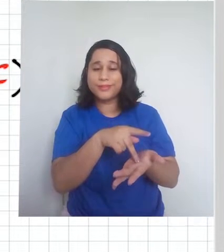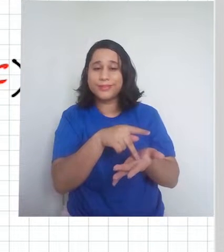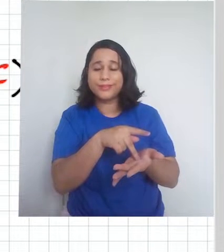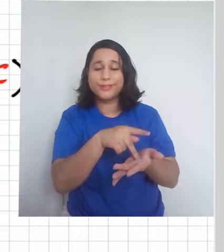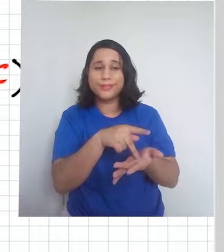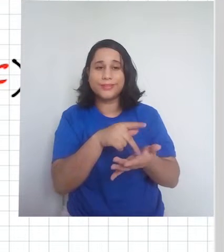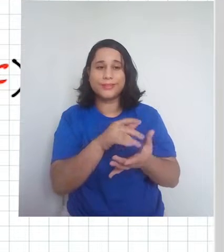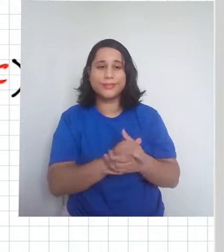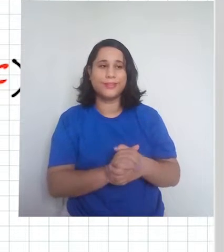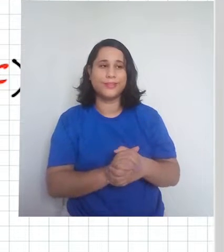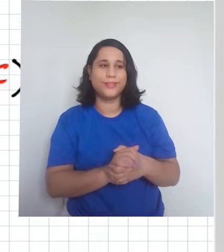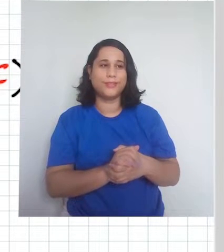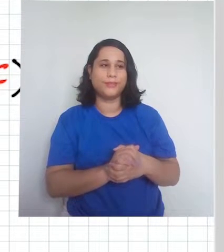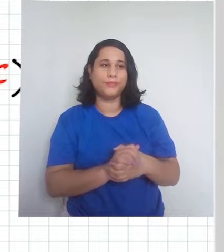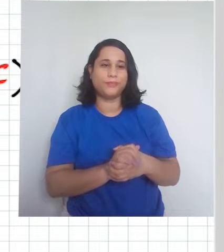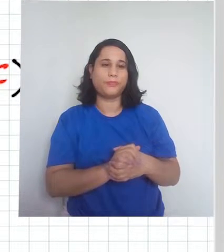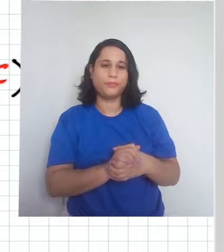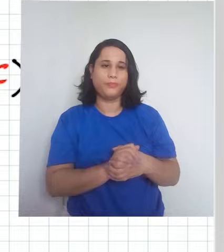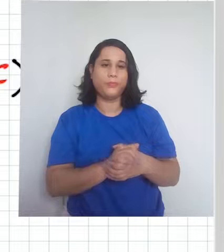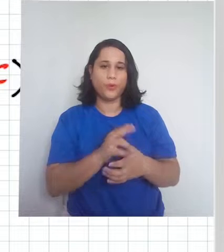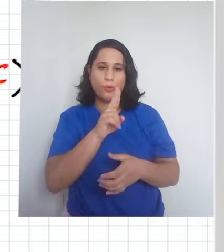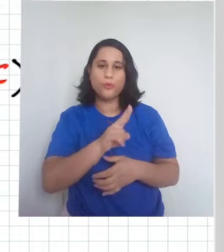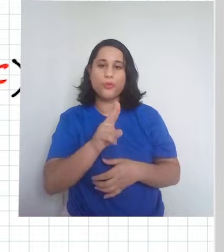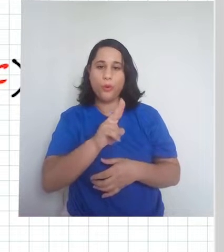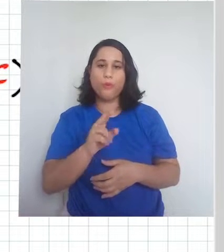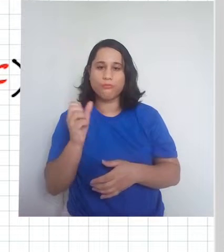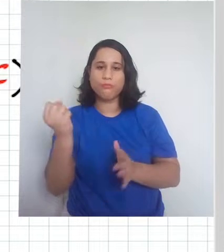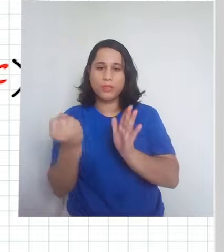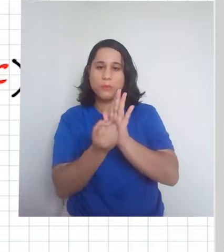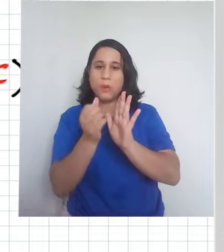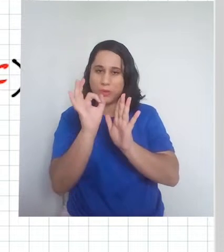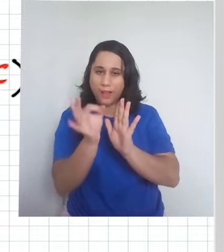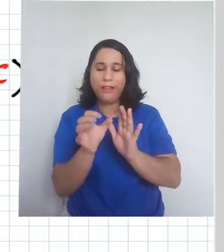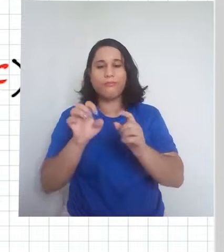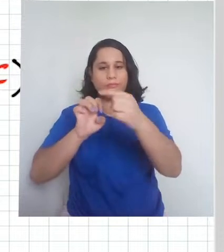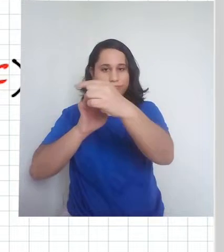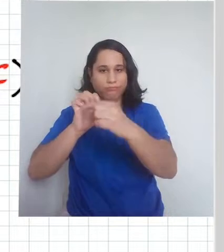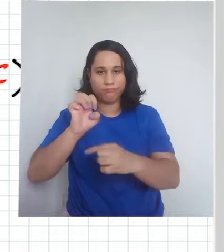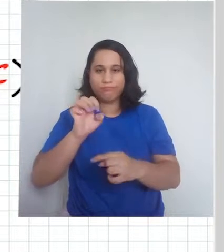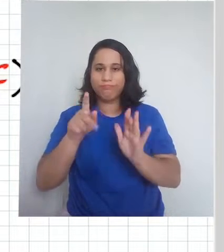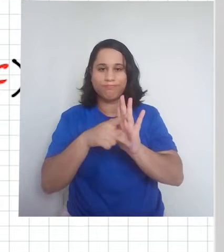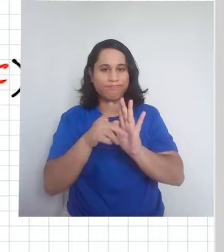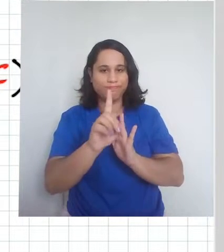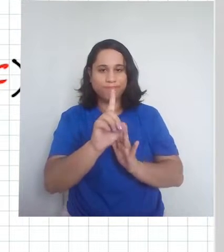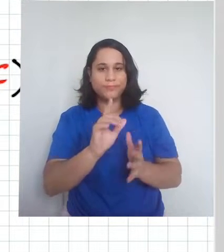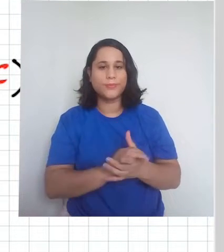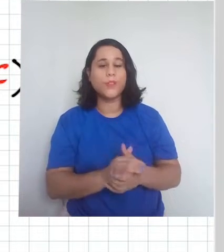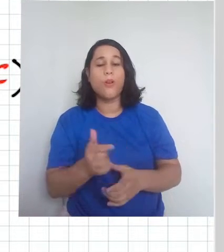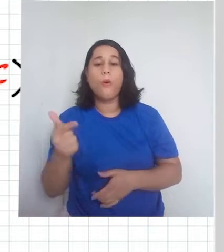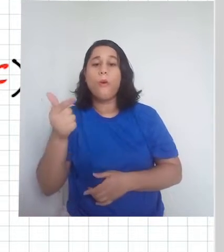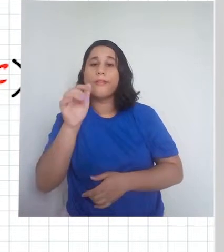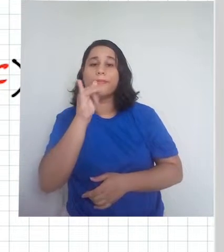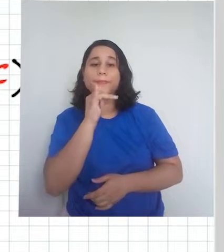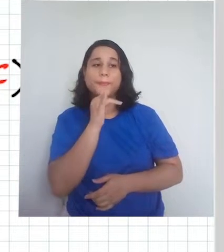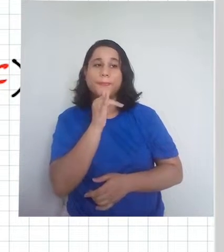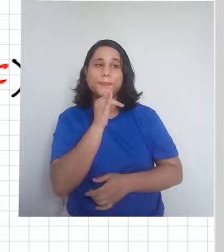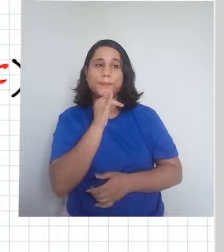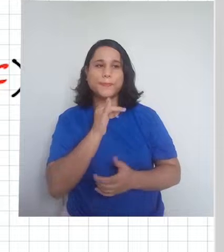O 0, o símbolo ele usou corretamente, o símbolo de não pertence. Tá bom? Vamos para o próximo